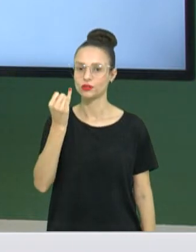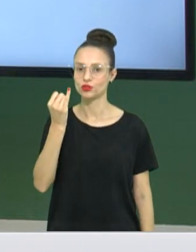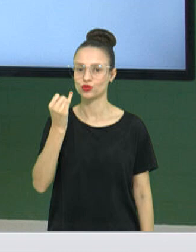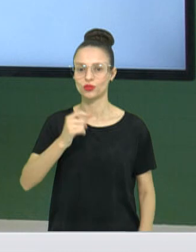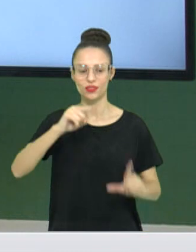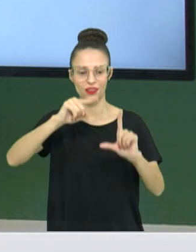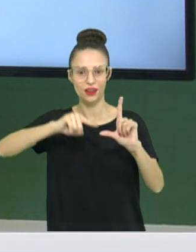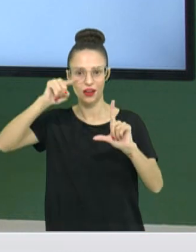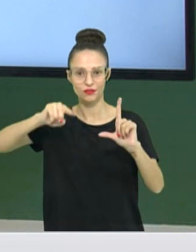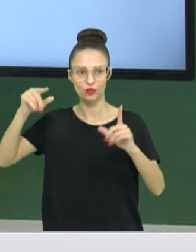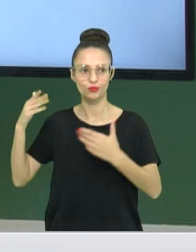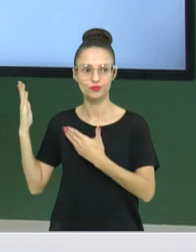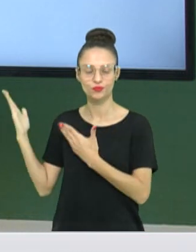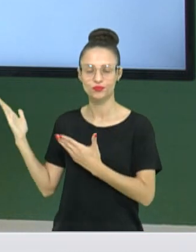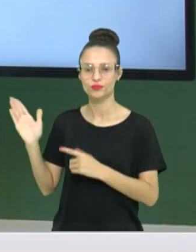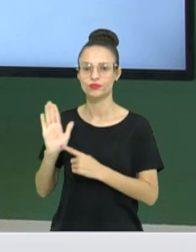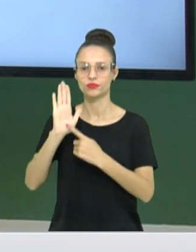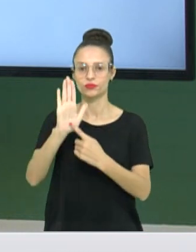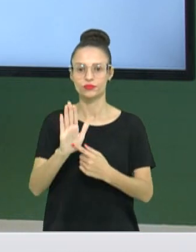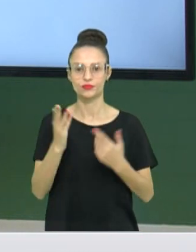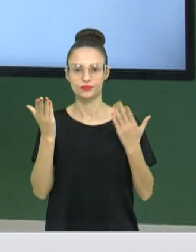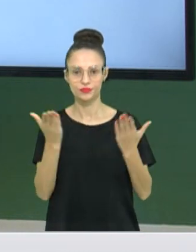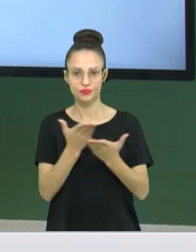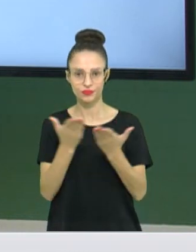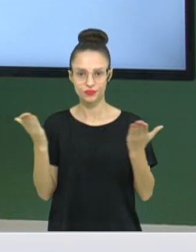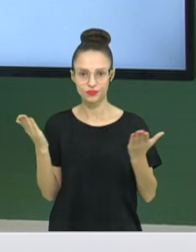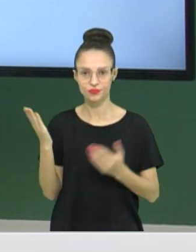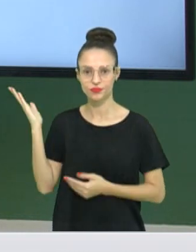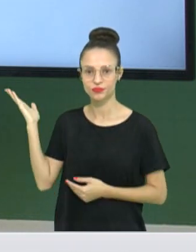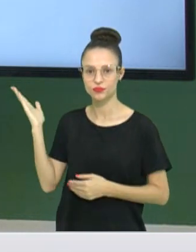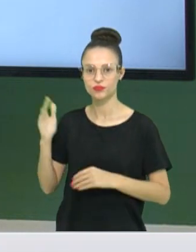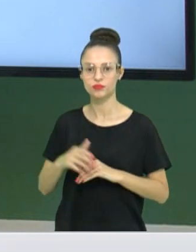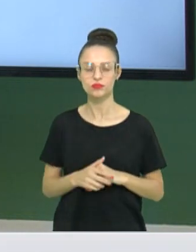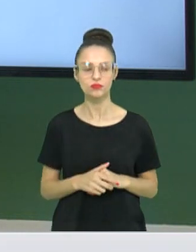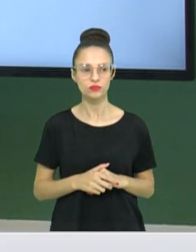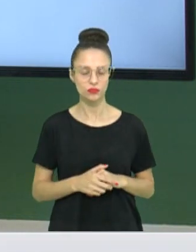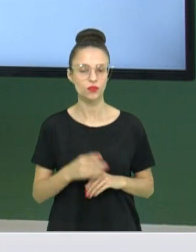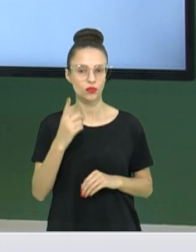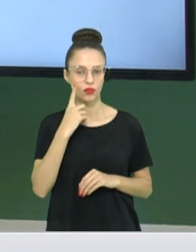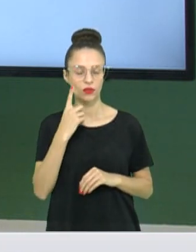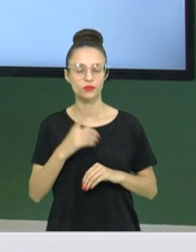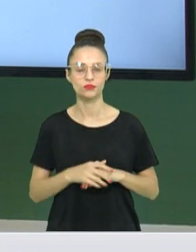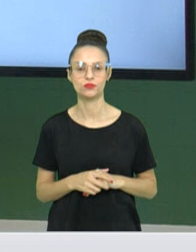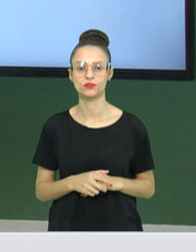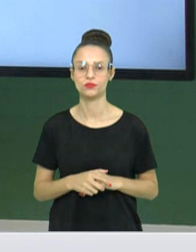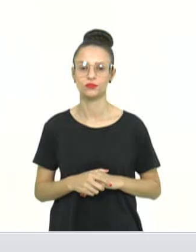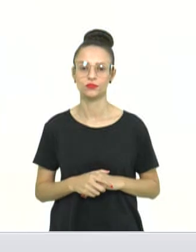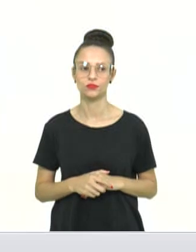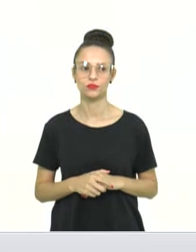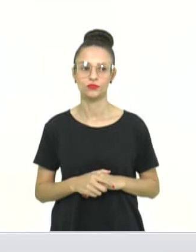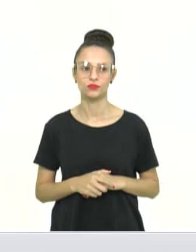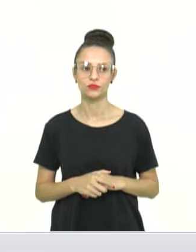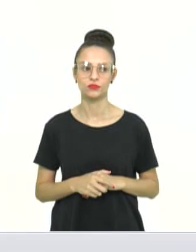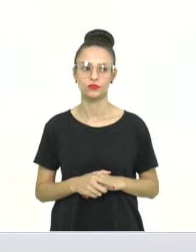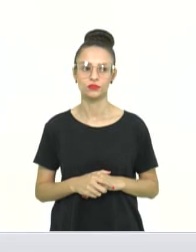gráfico, né? Trazendo todos esses dados aqui para o nosso gráfico. Vamos dar uma olhada nisso? Olha isso,